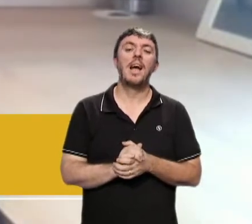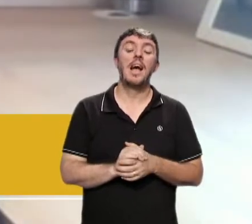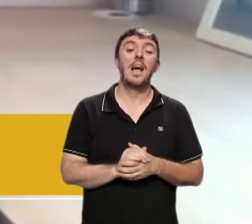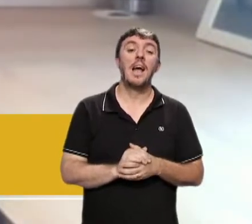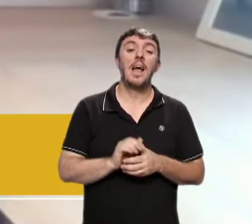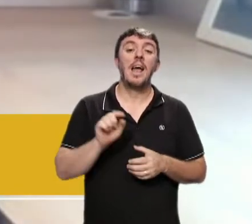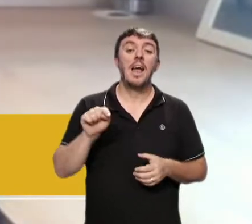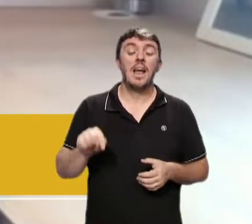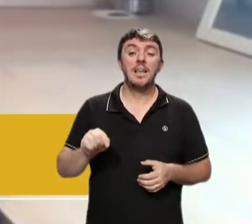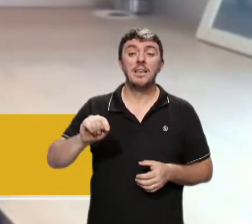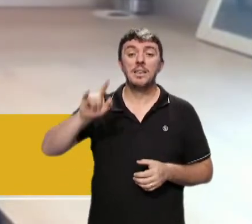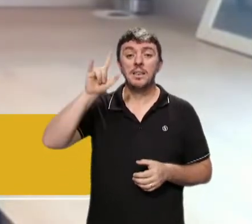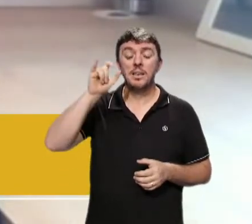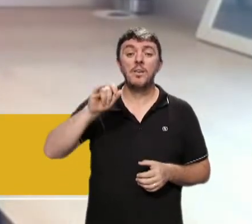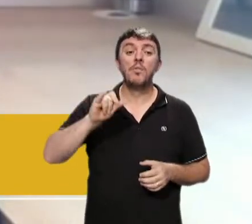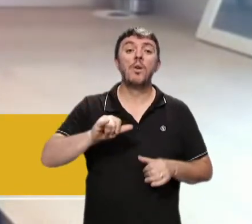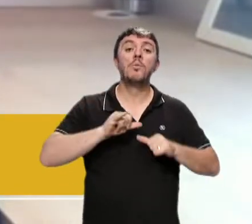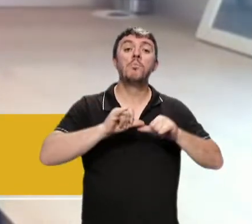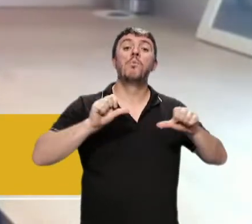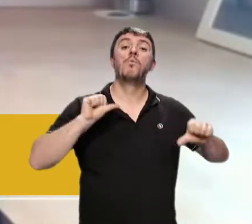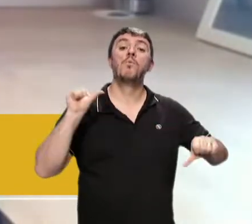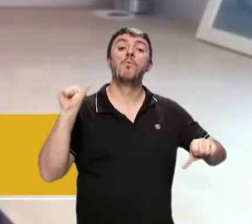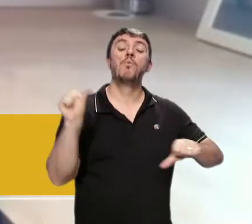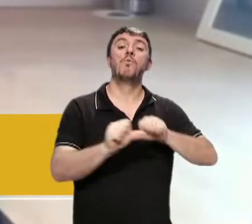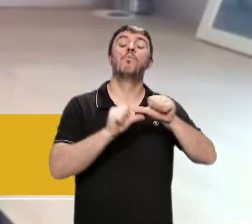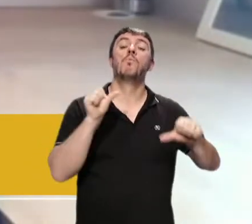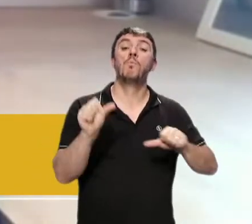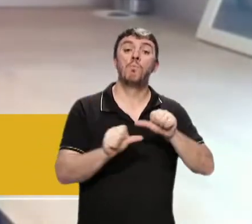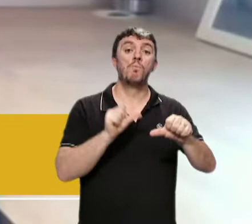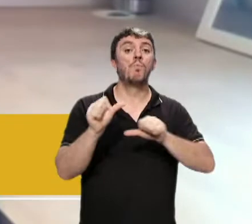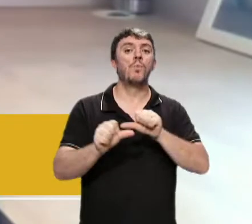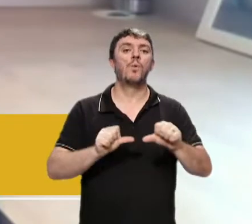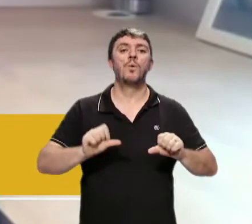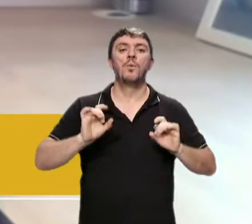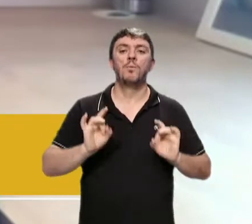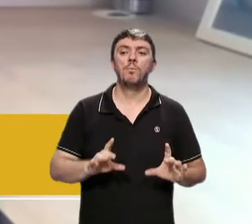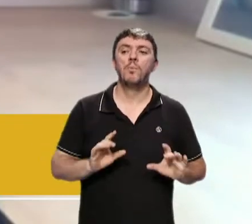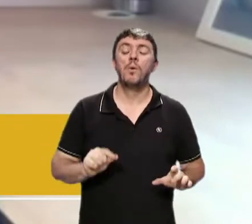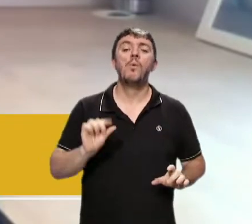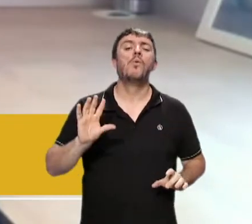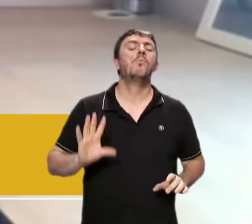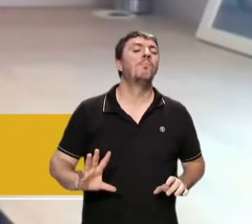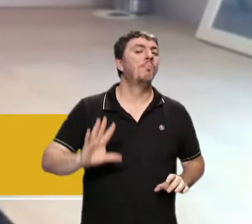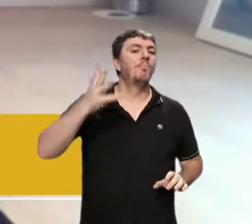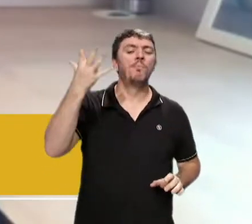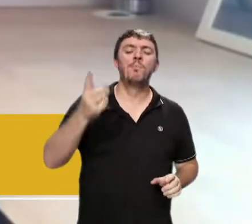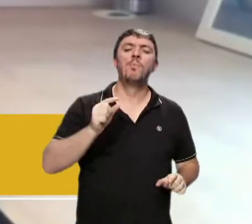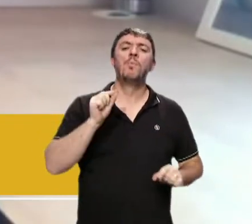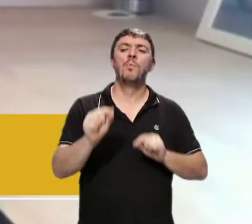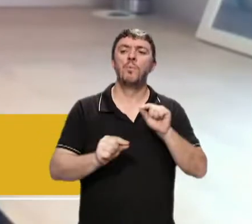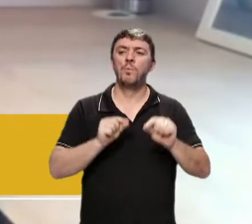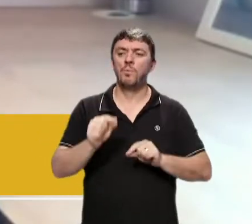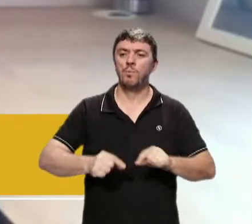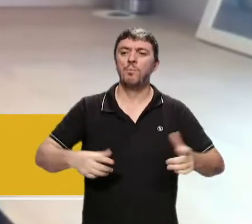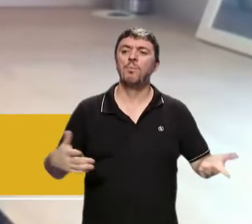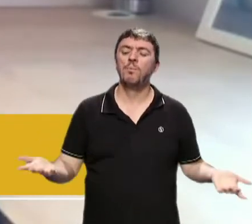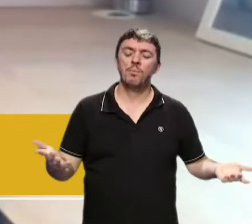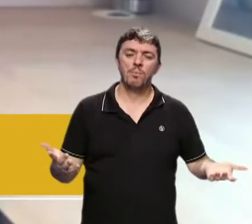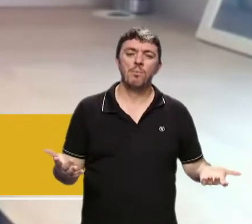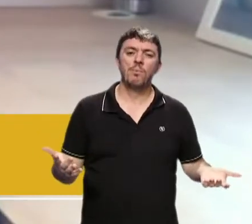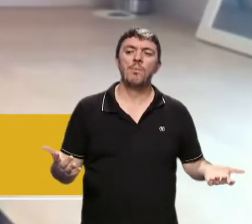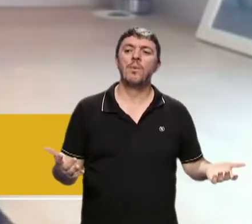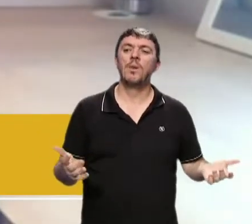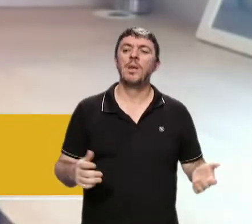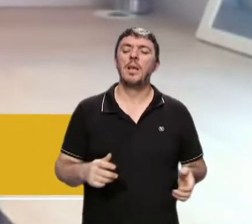comunicou que algumas dessas mudanças eles nem vão mais aplicar, porque o que aconteceu é que com essa noia, vamos dizer assim,